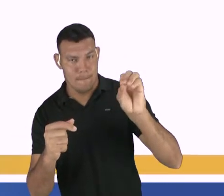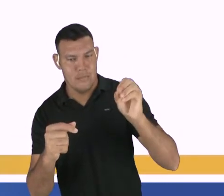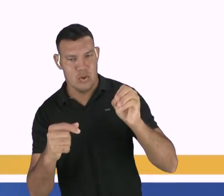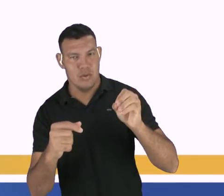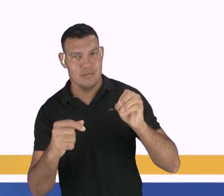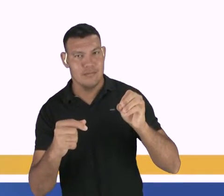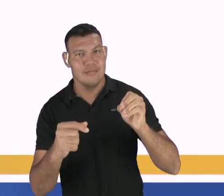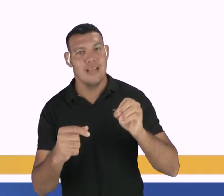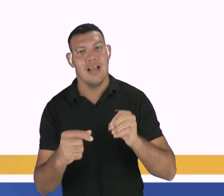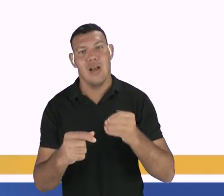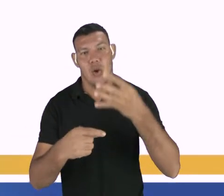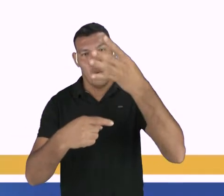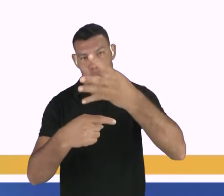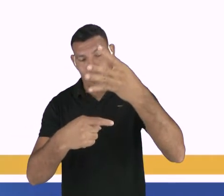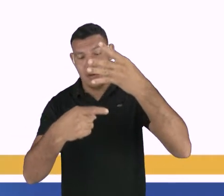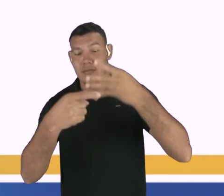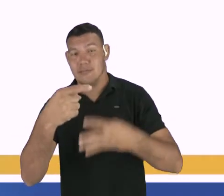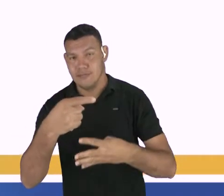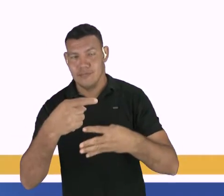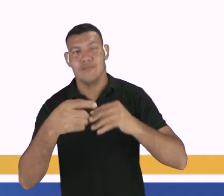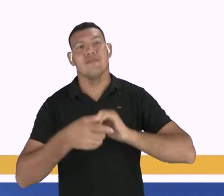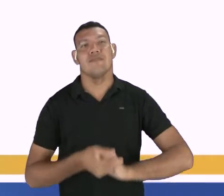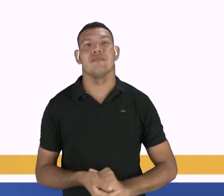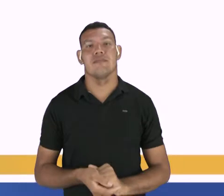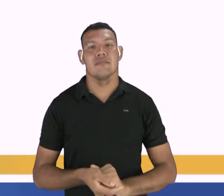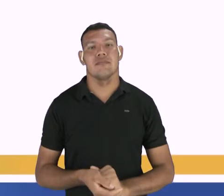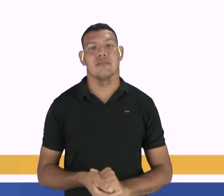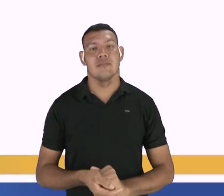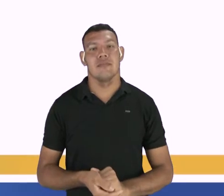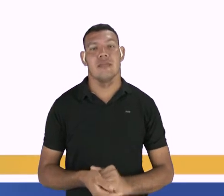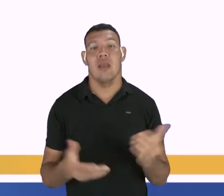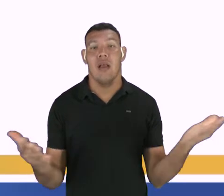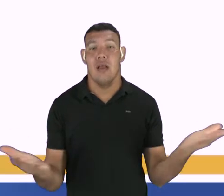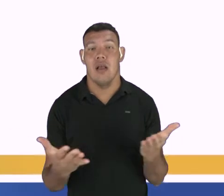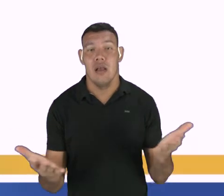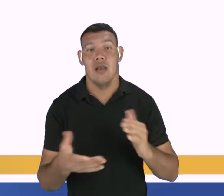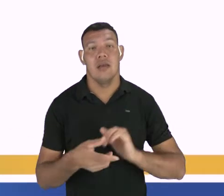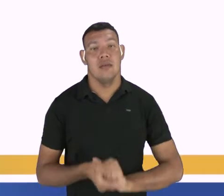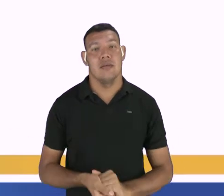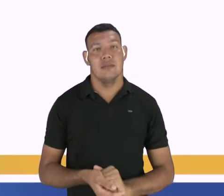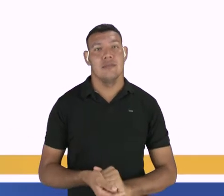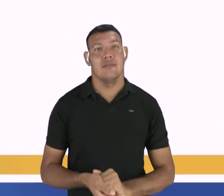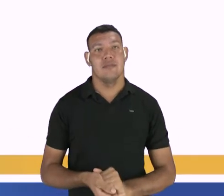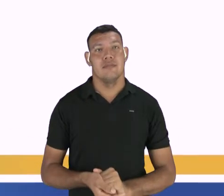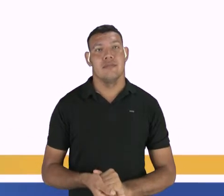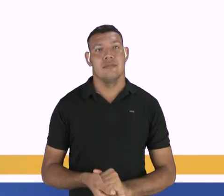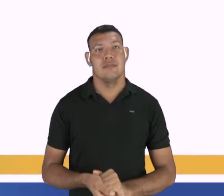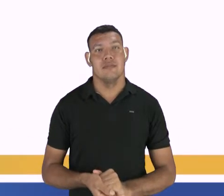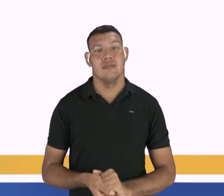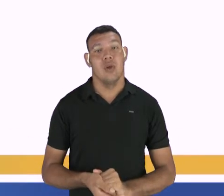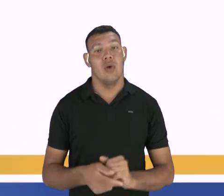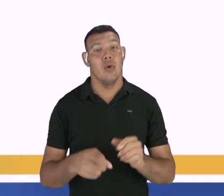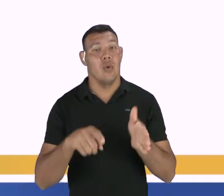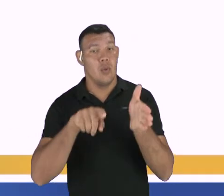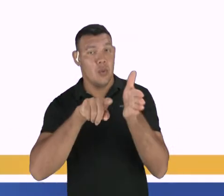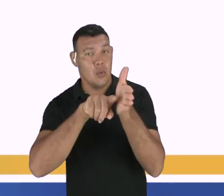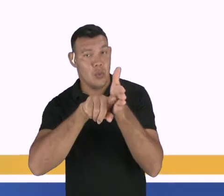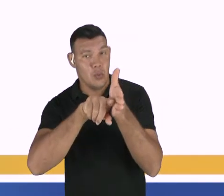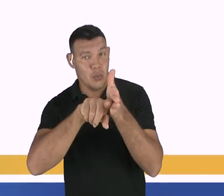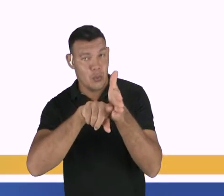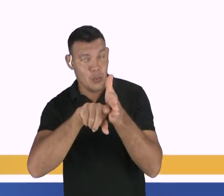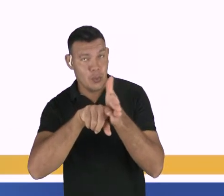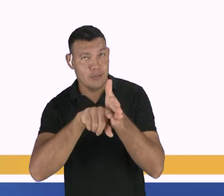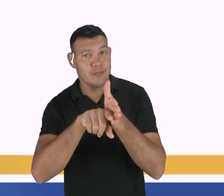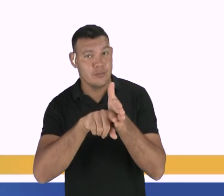4/4. Ok? Feito isso, fazemos a subtração. Essa subtração ela pode ser feita de